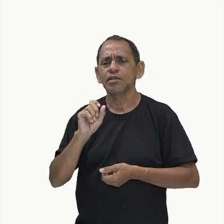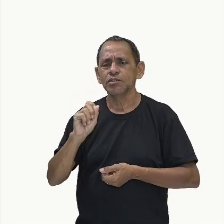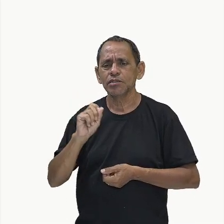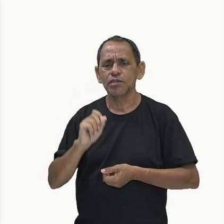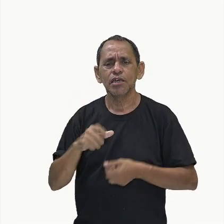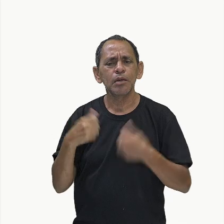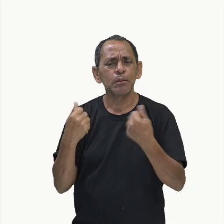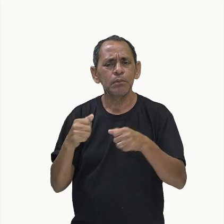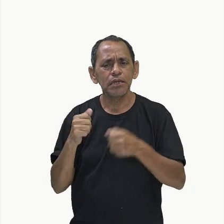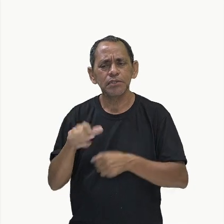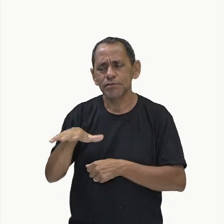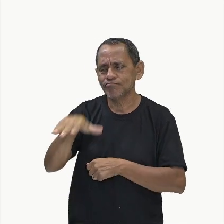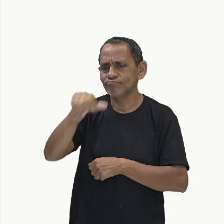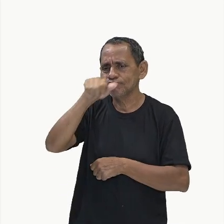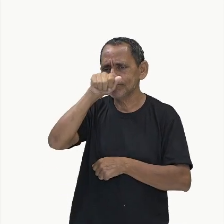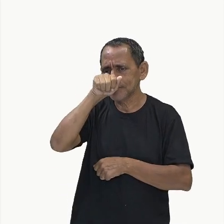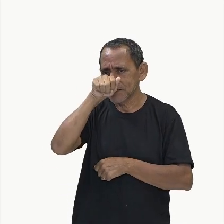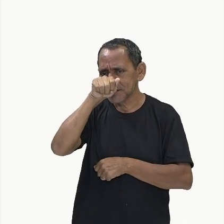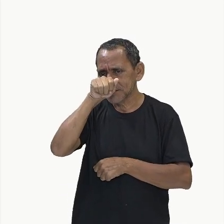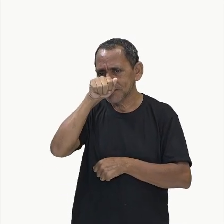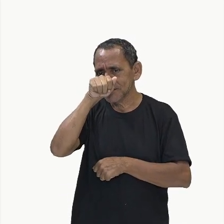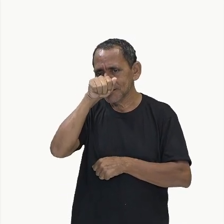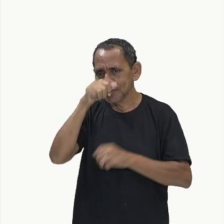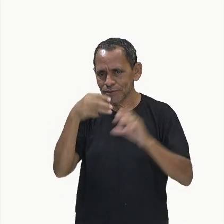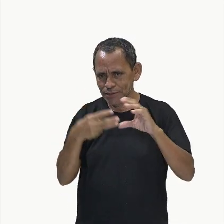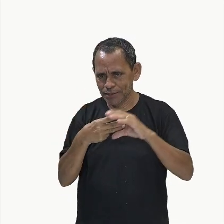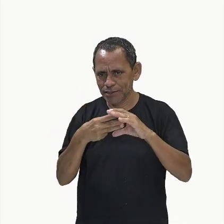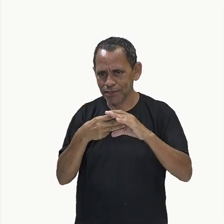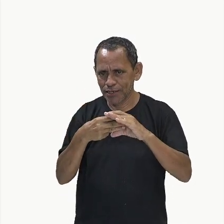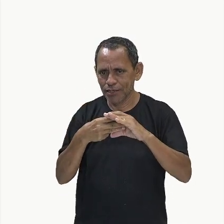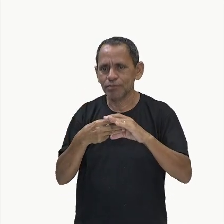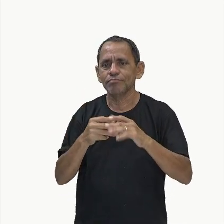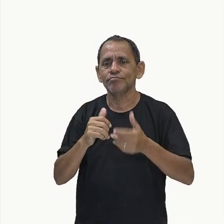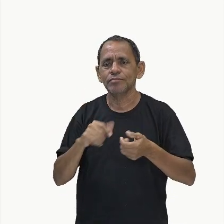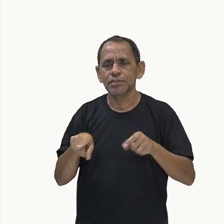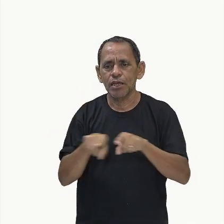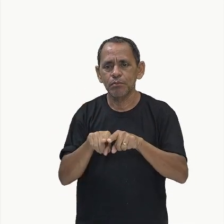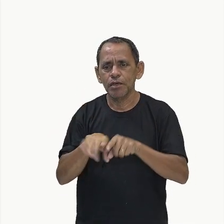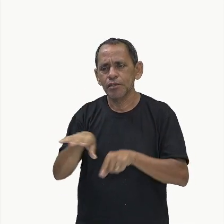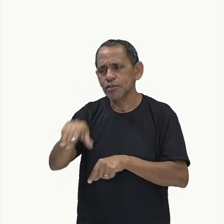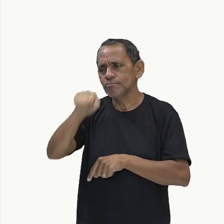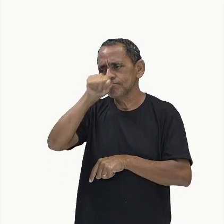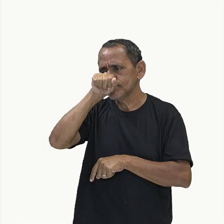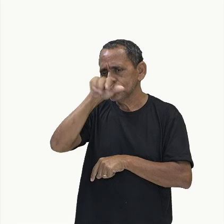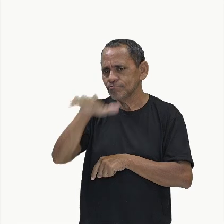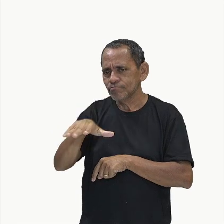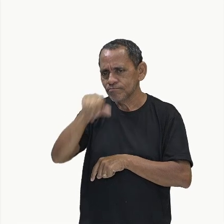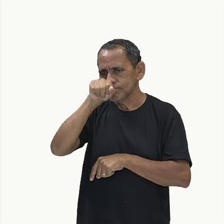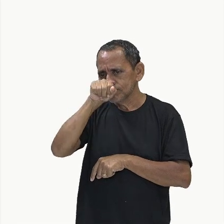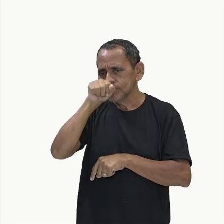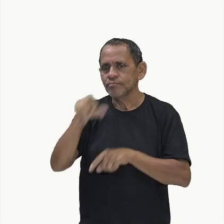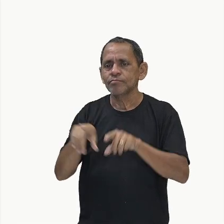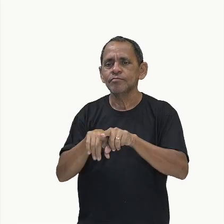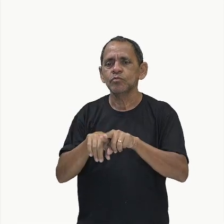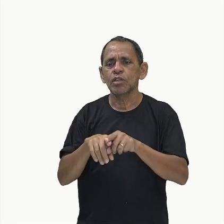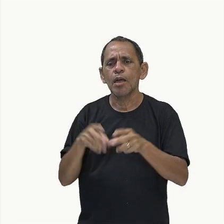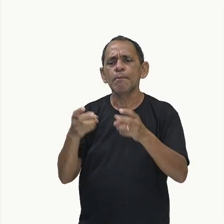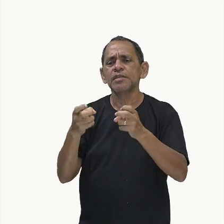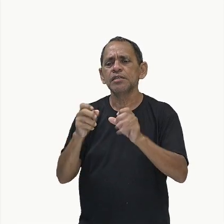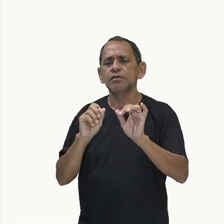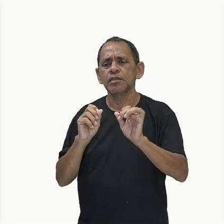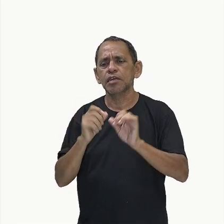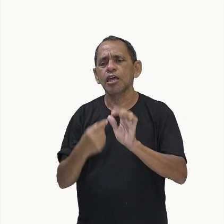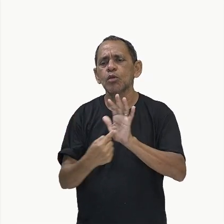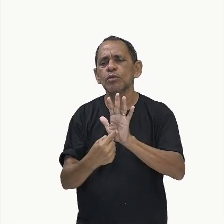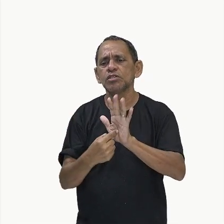para a respiração celular. Então vejam bem que eu já estou aqui, ó, apresentando a